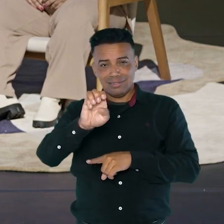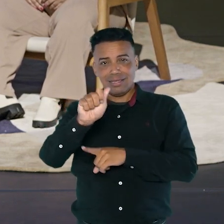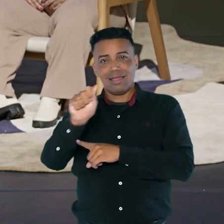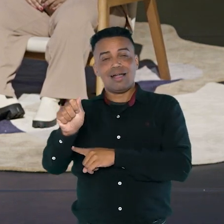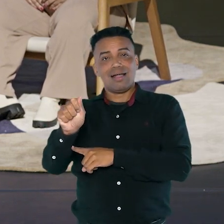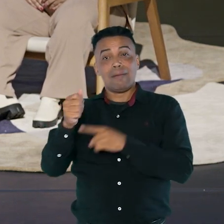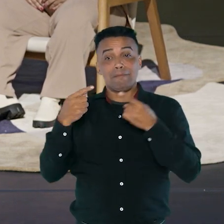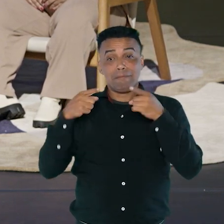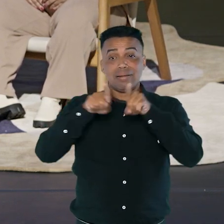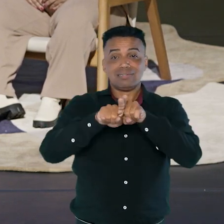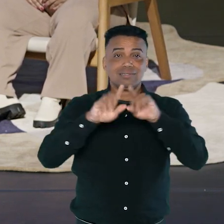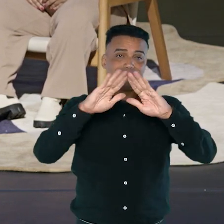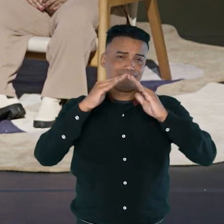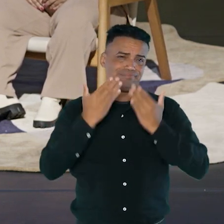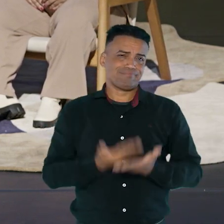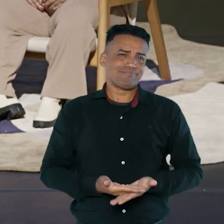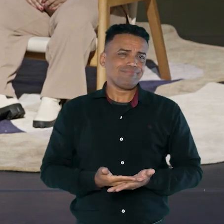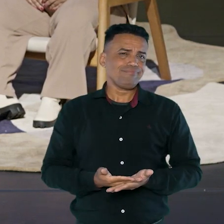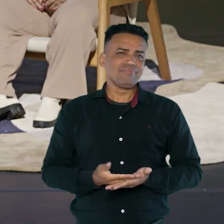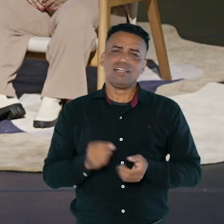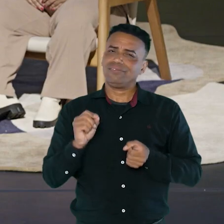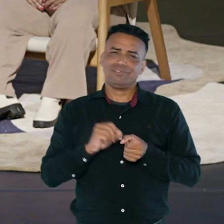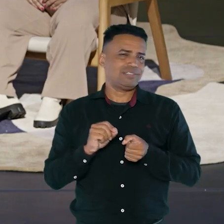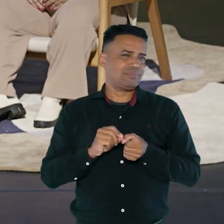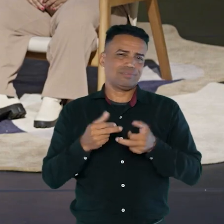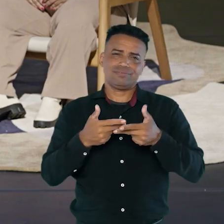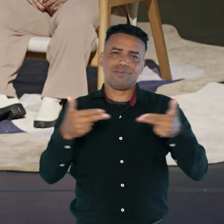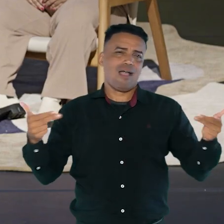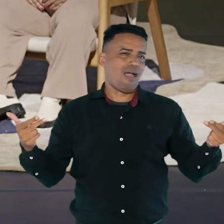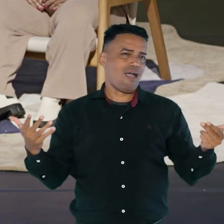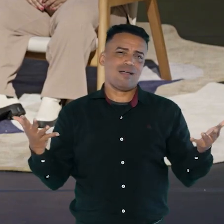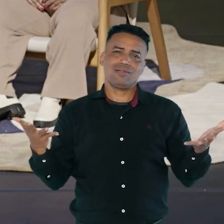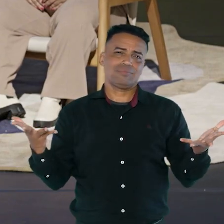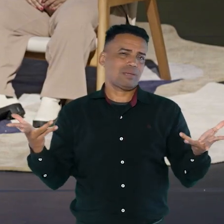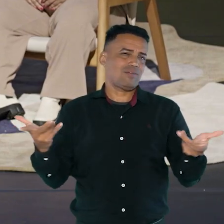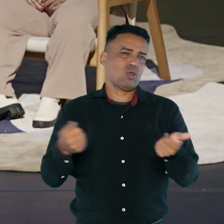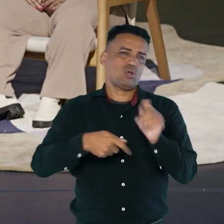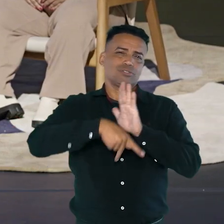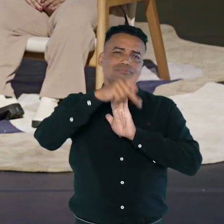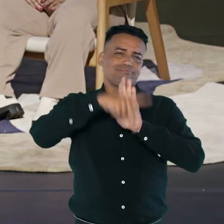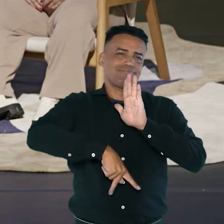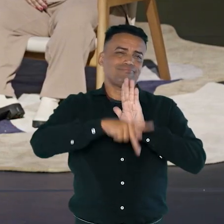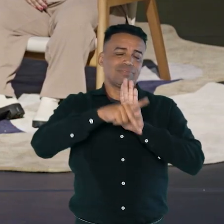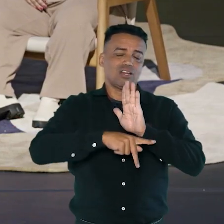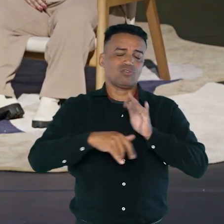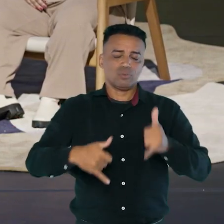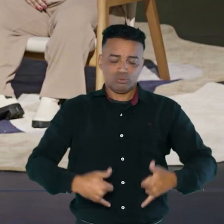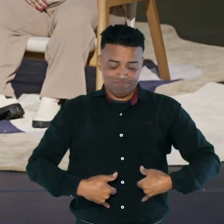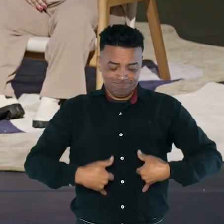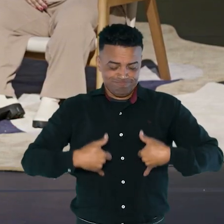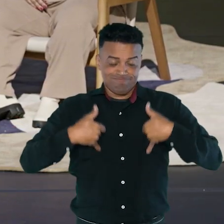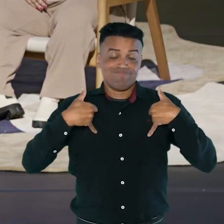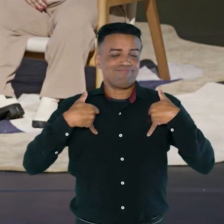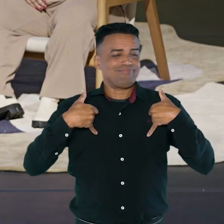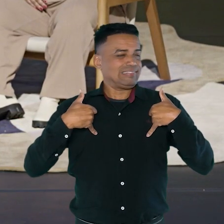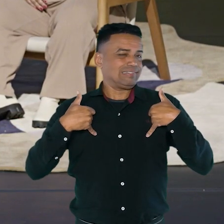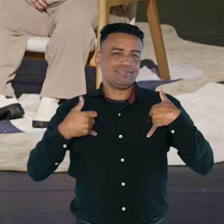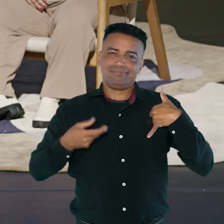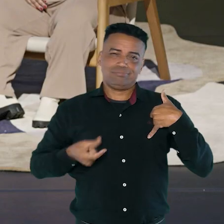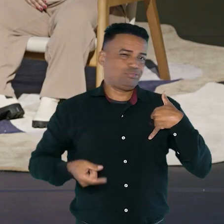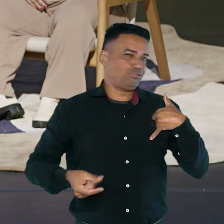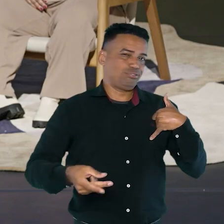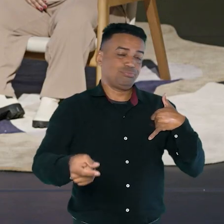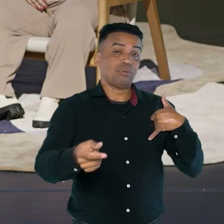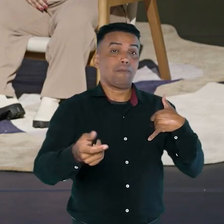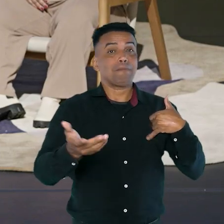escolas. Fizemos coisas maravilhosas que nós vamos nos orgulhar para sempre. Mas, no